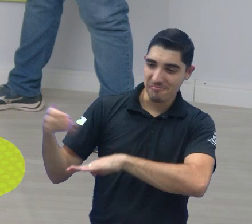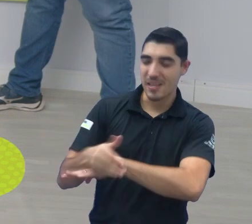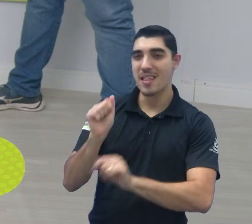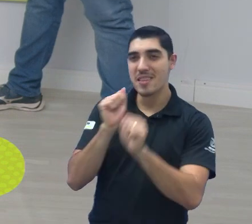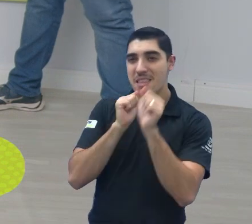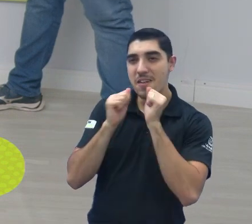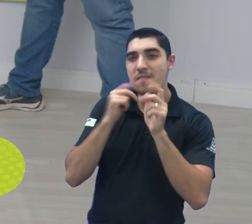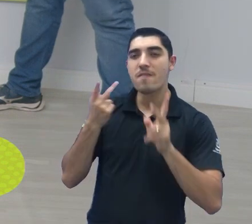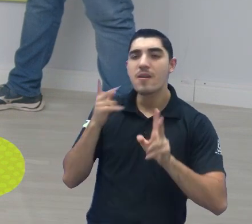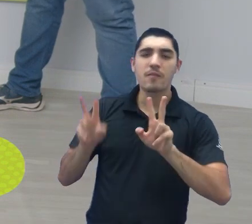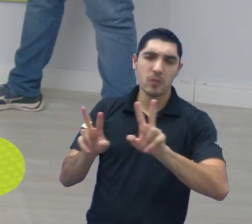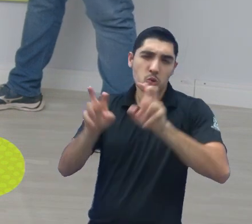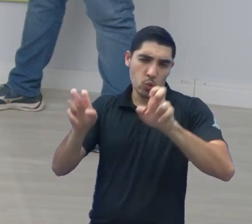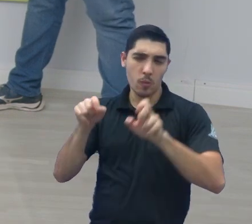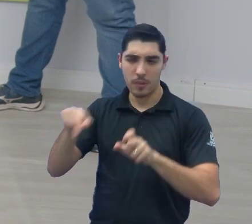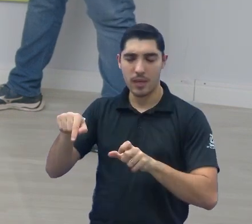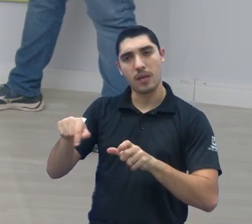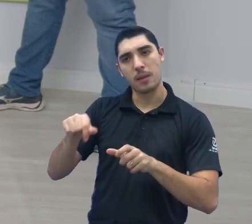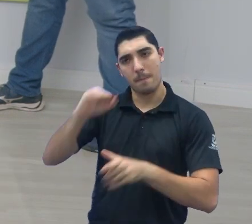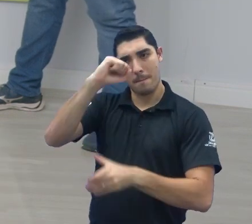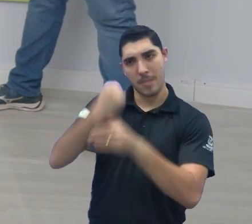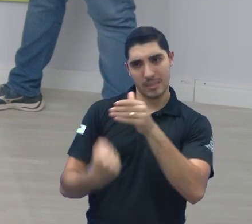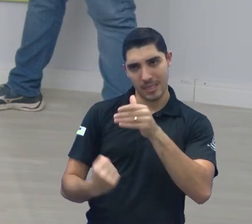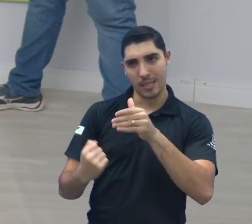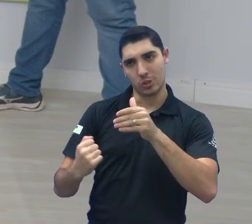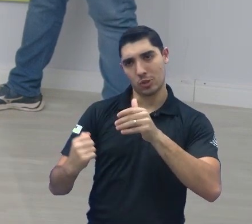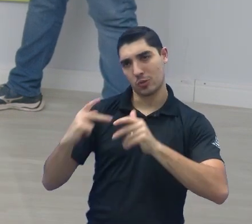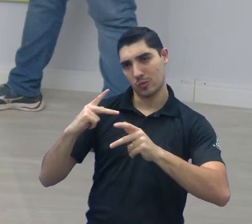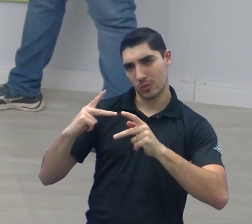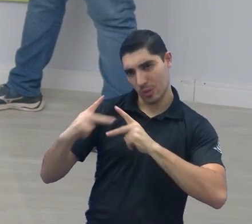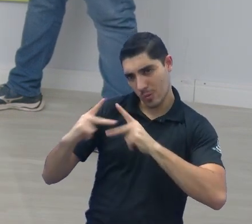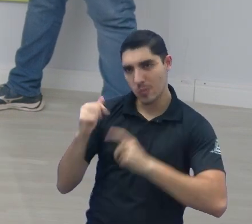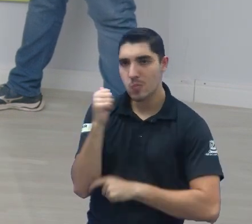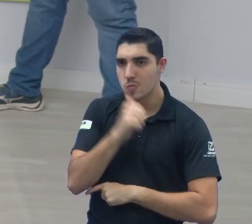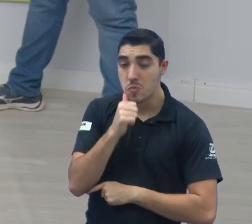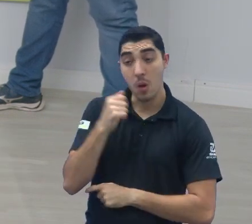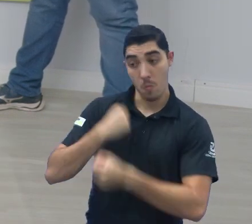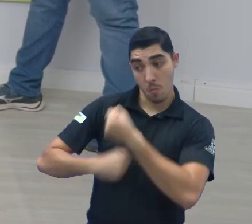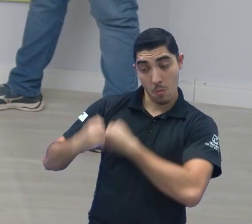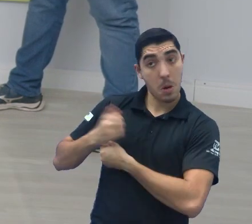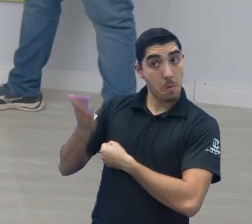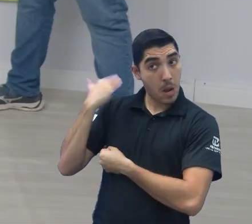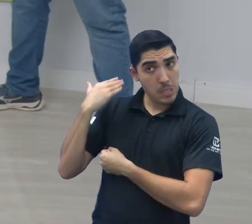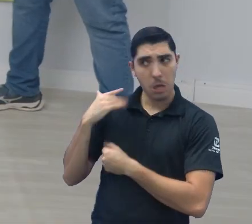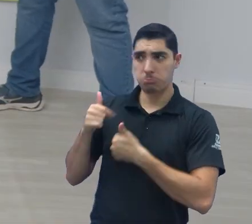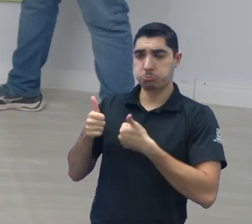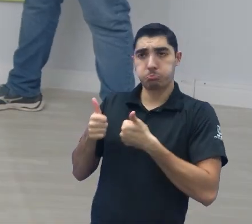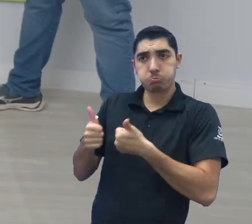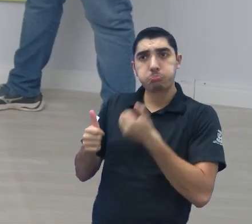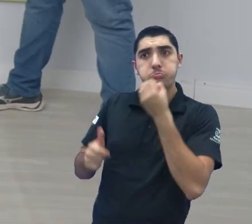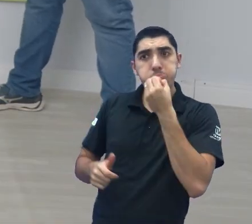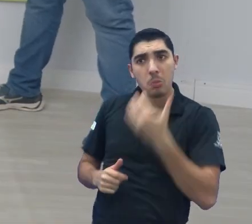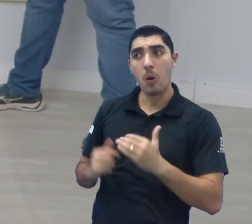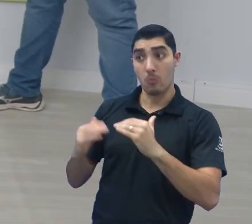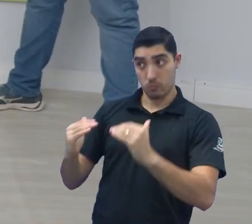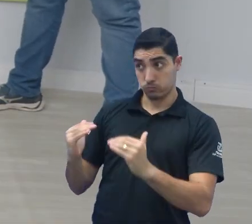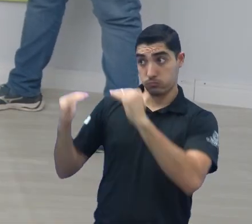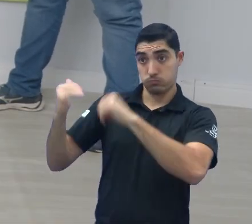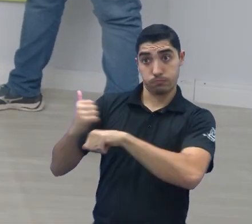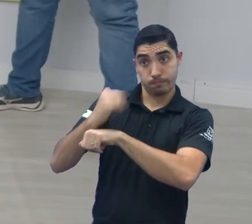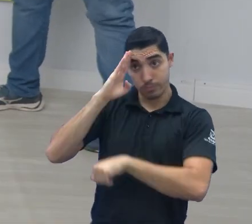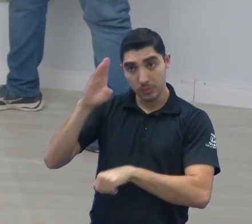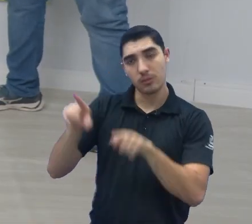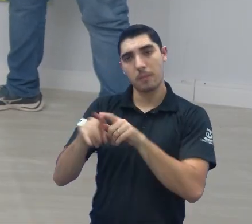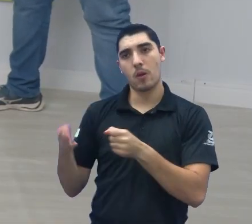São José Basquetebol, que fez uma temporada muito bacana, tanto no time adulto quanto nas categorias de base. Agradecer o convite,